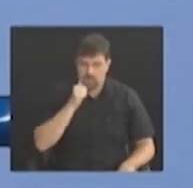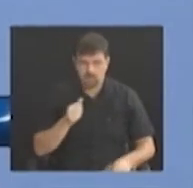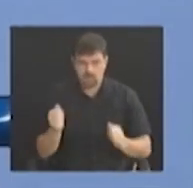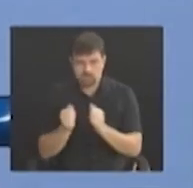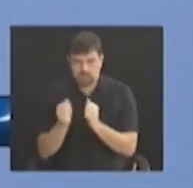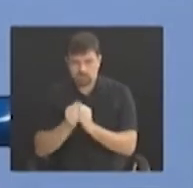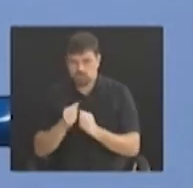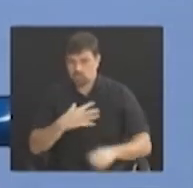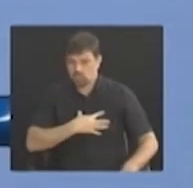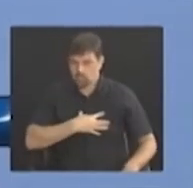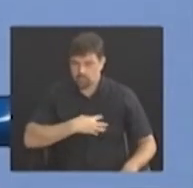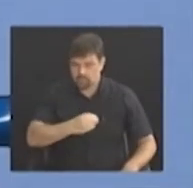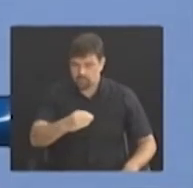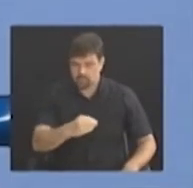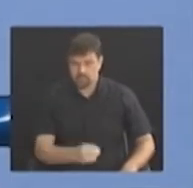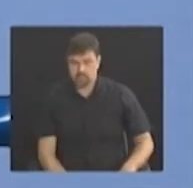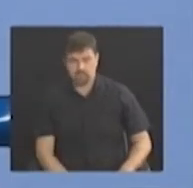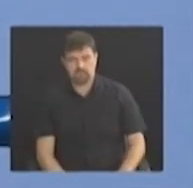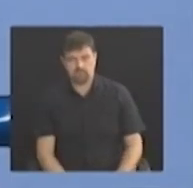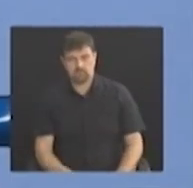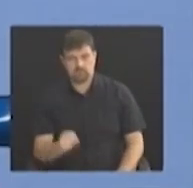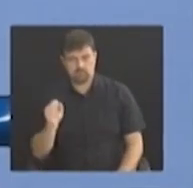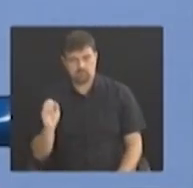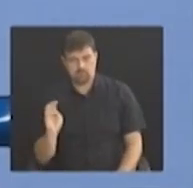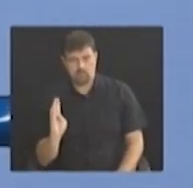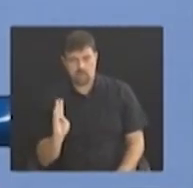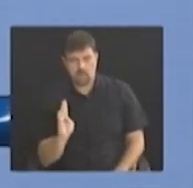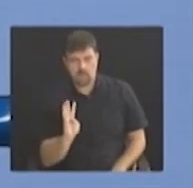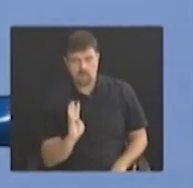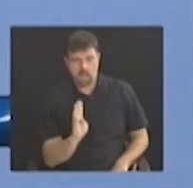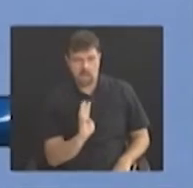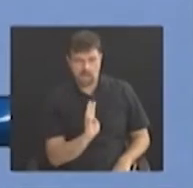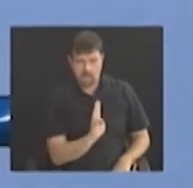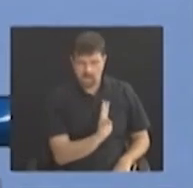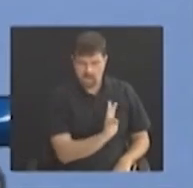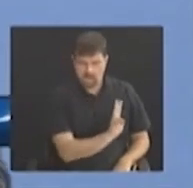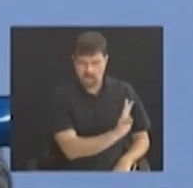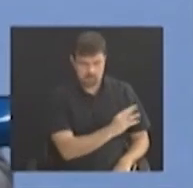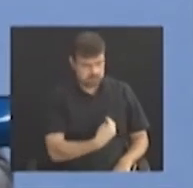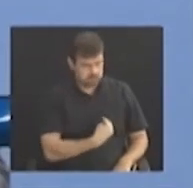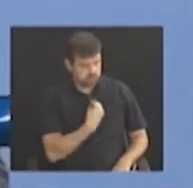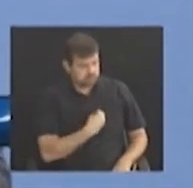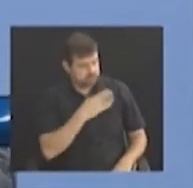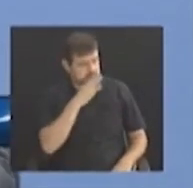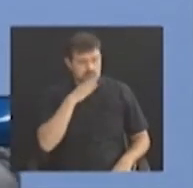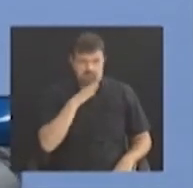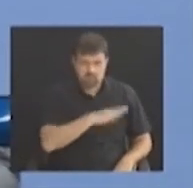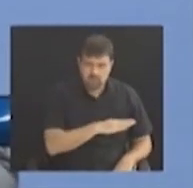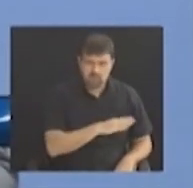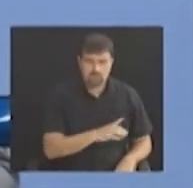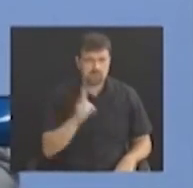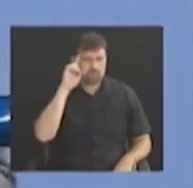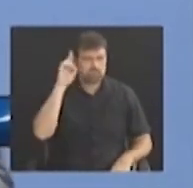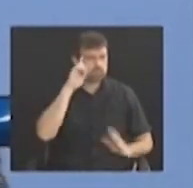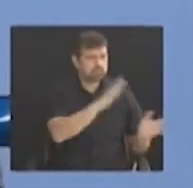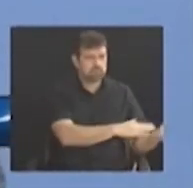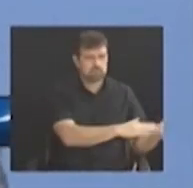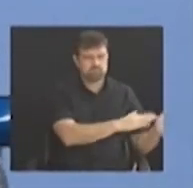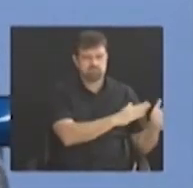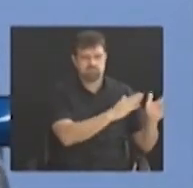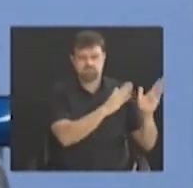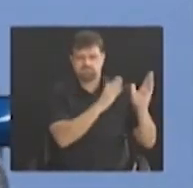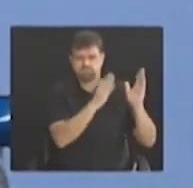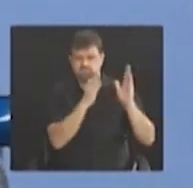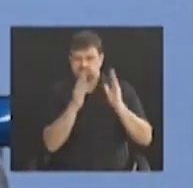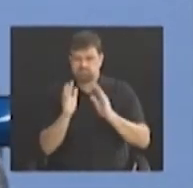seus filhos, levar seus netos, pode passar ali uma tarde, um dia ali com a